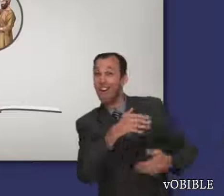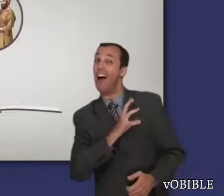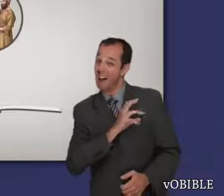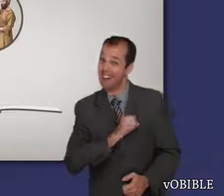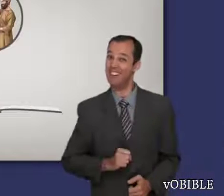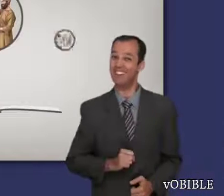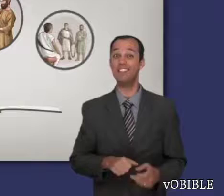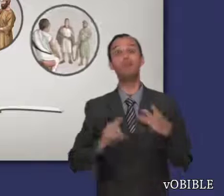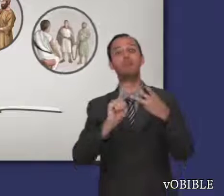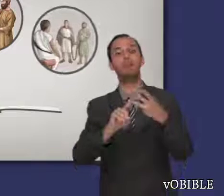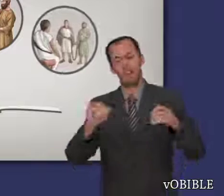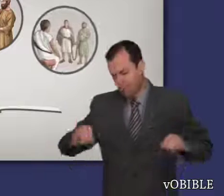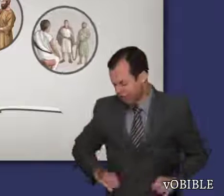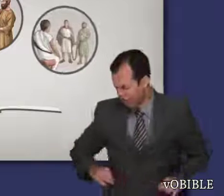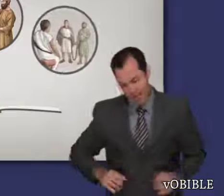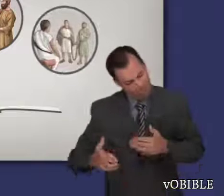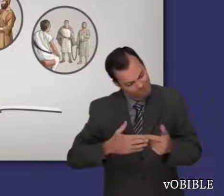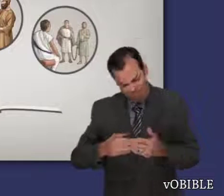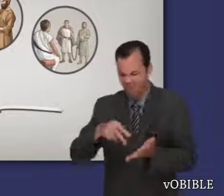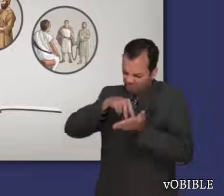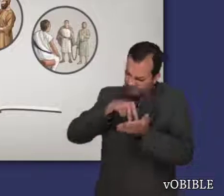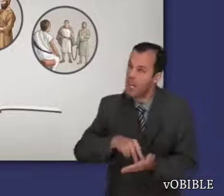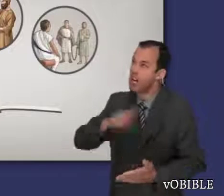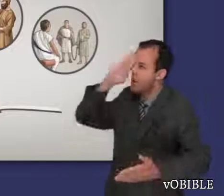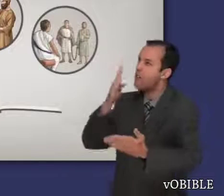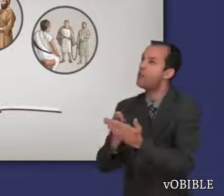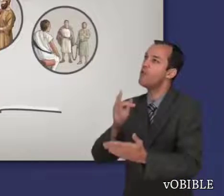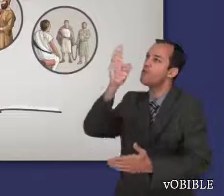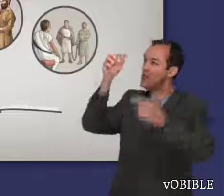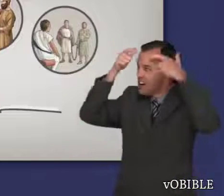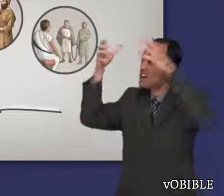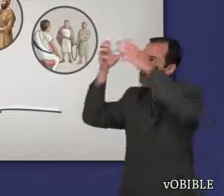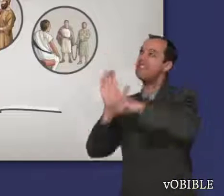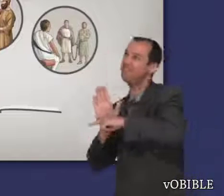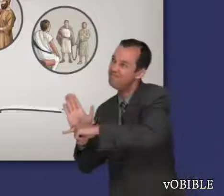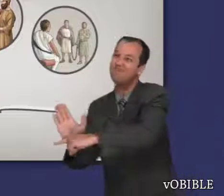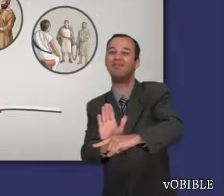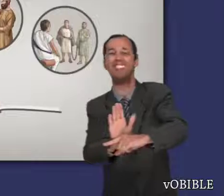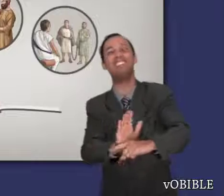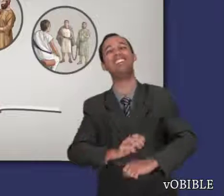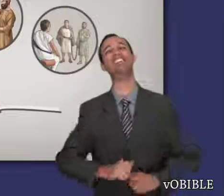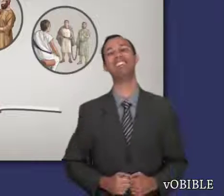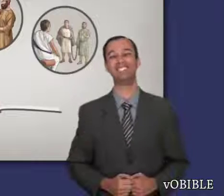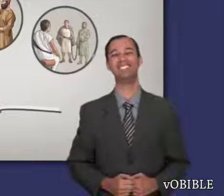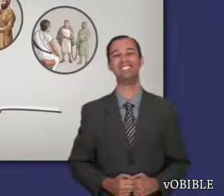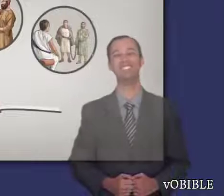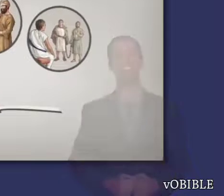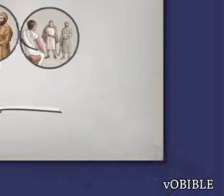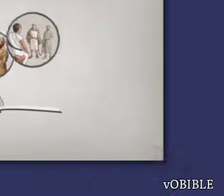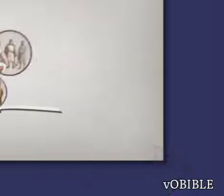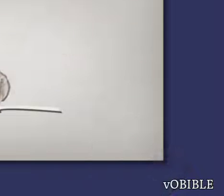devem se tratar, e entenda a importância de perseverarmos enquanto esperamos o reino de Deus.